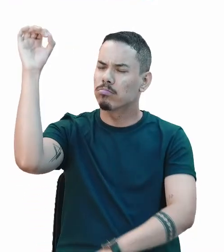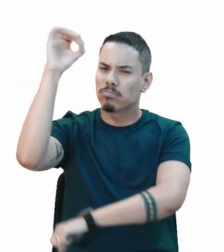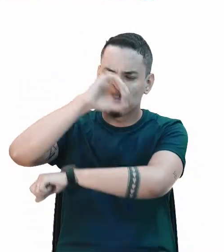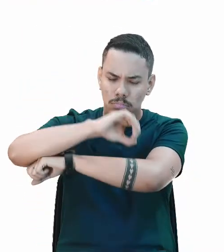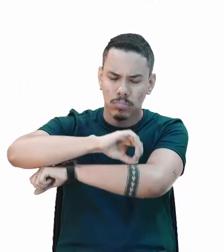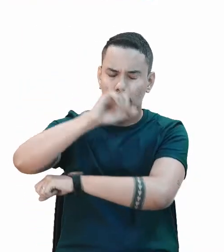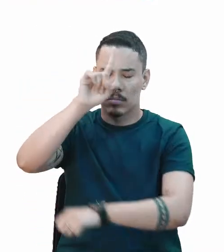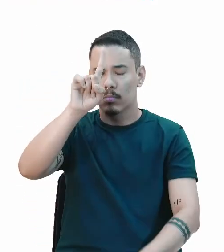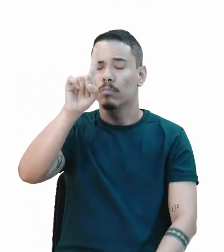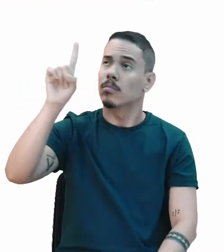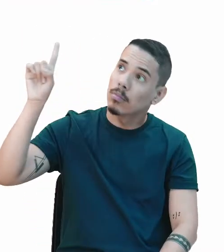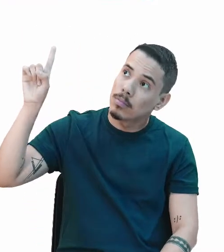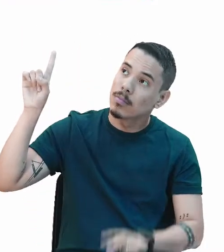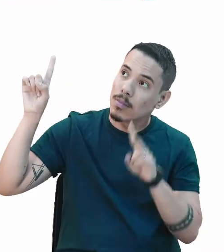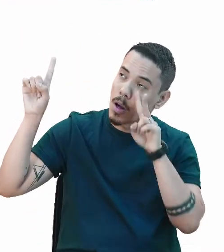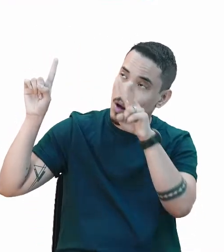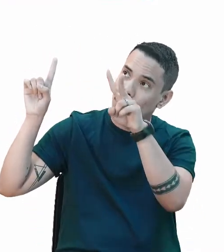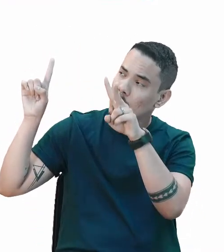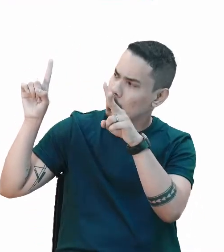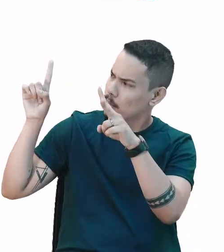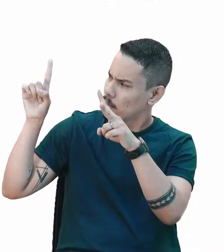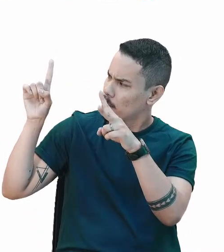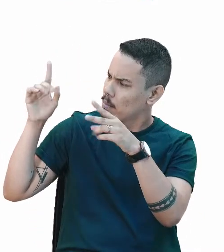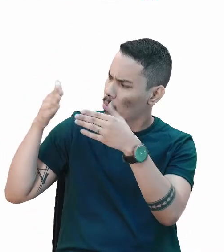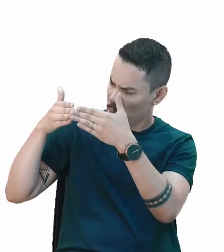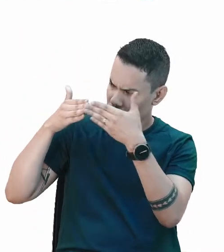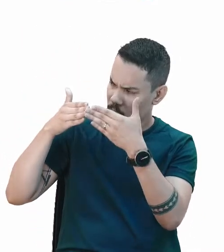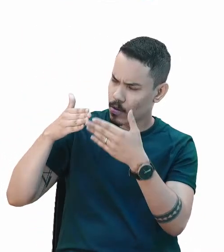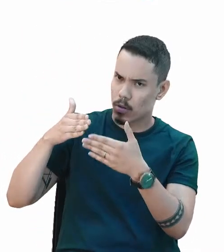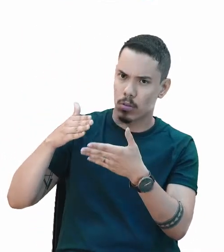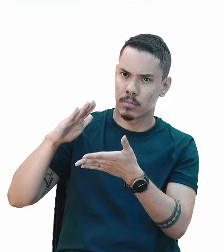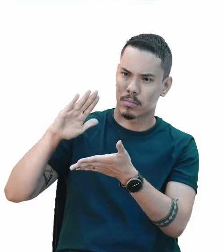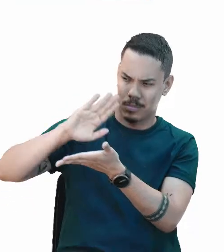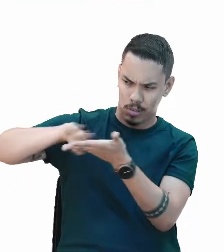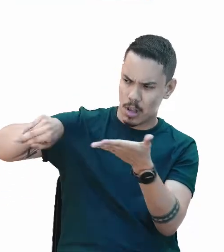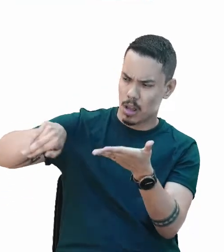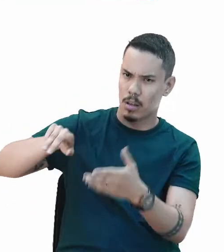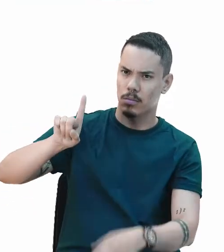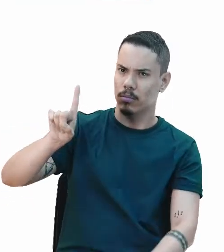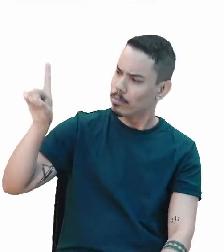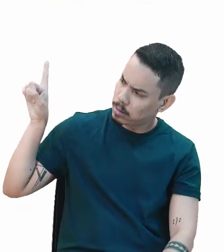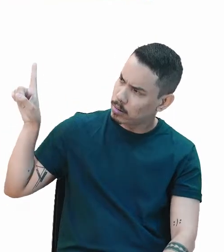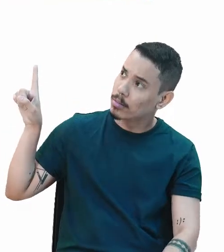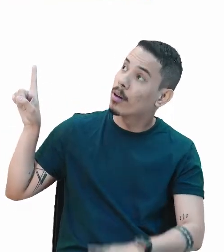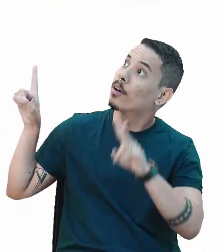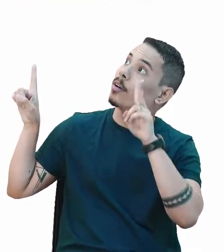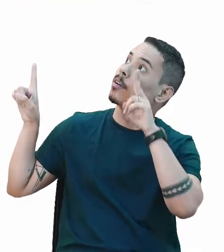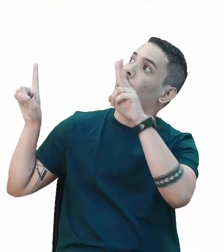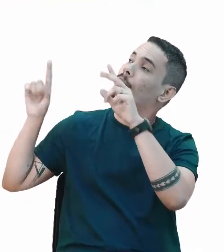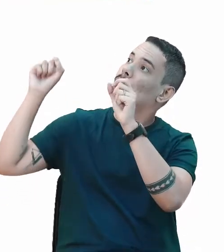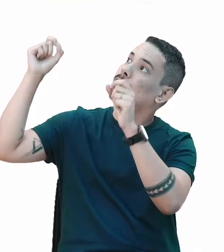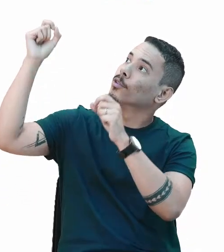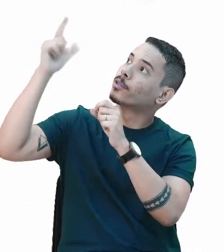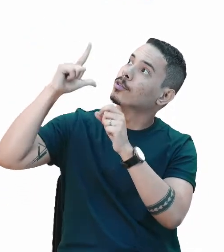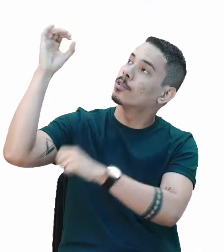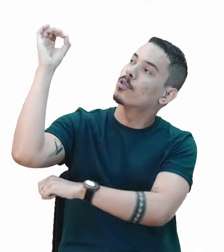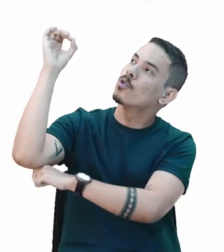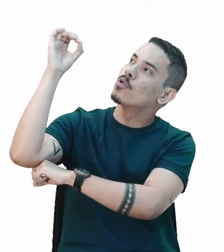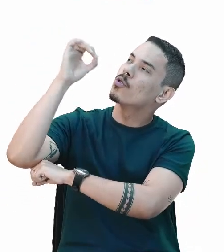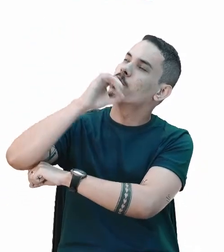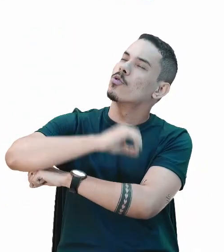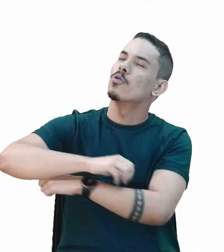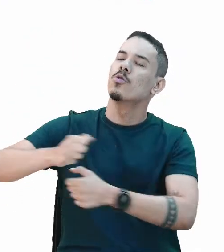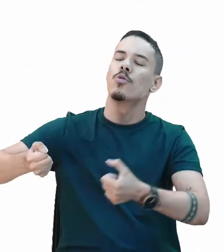observando. Então simplesmente se retire da minha frente, saia, afaste-se, porque eu quero tomar uma